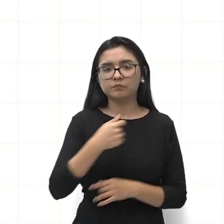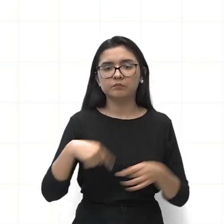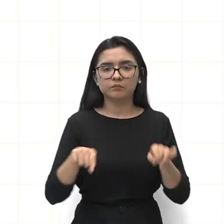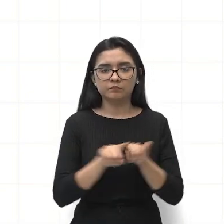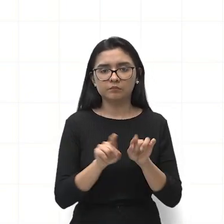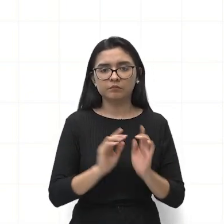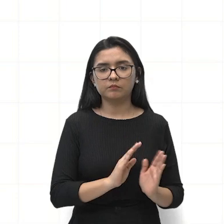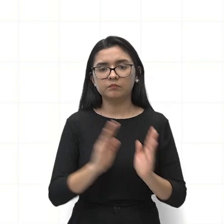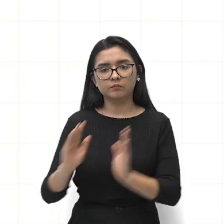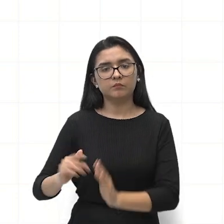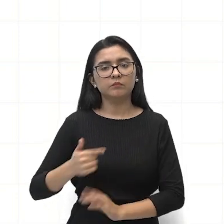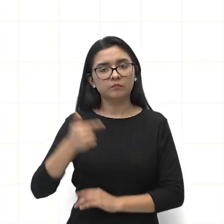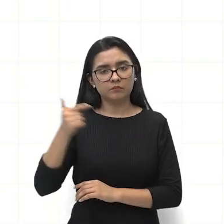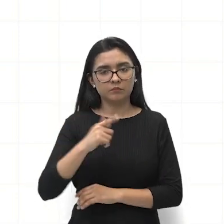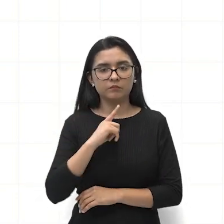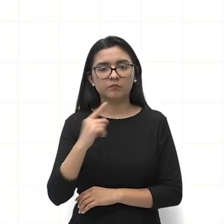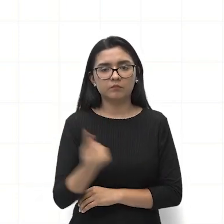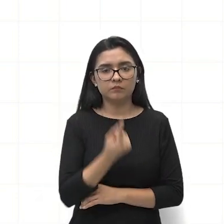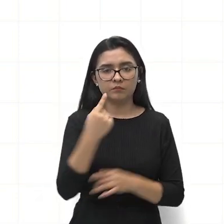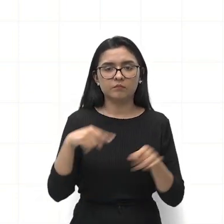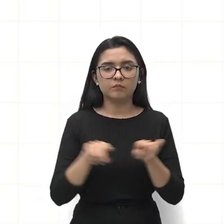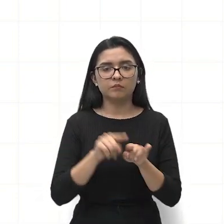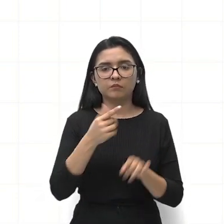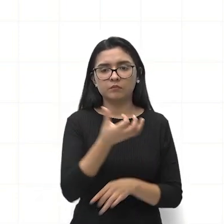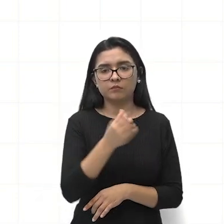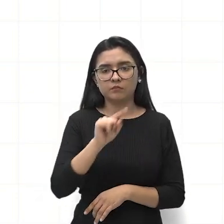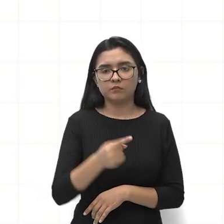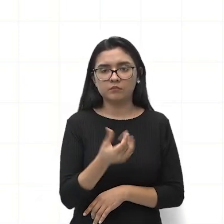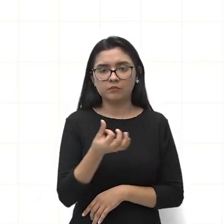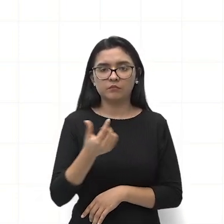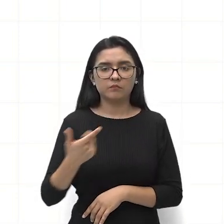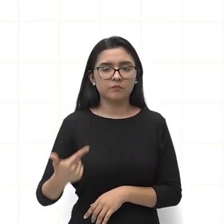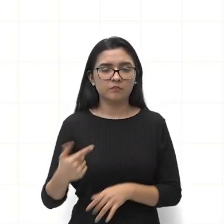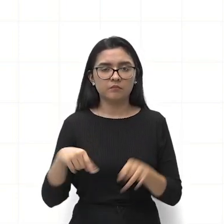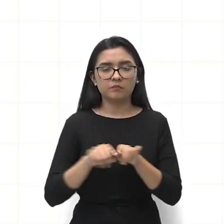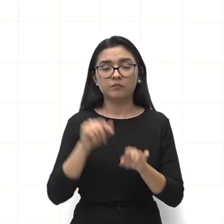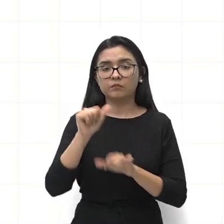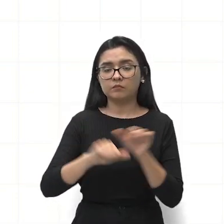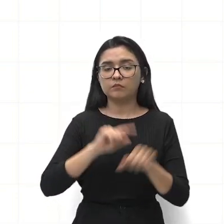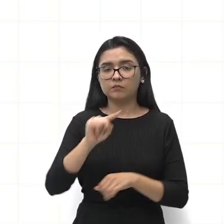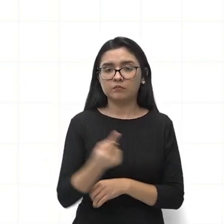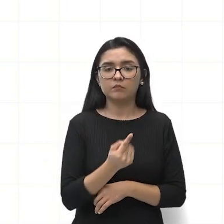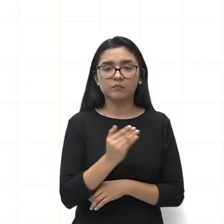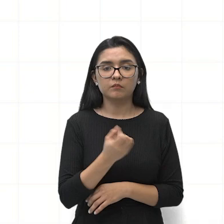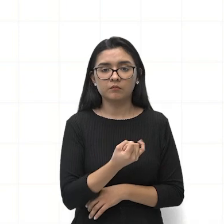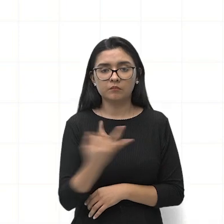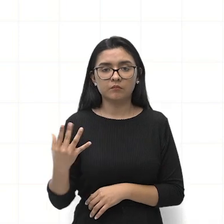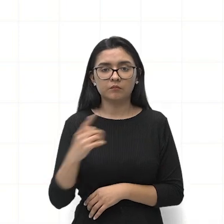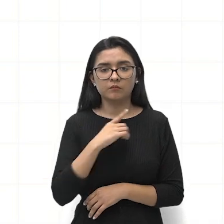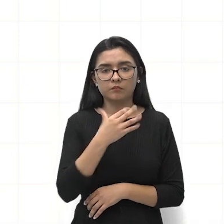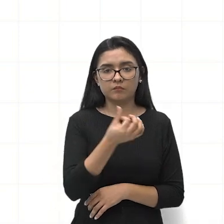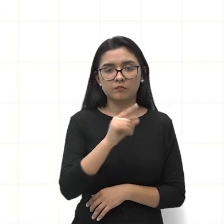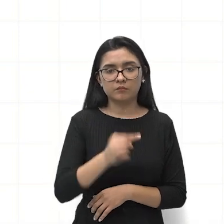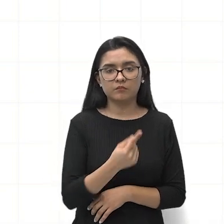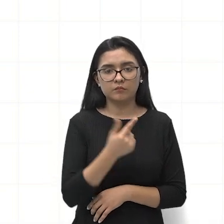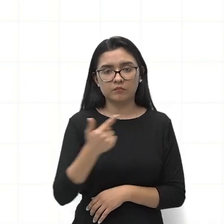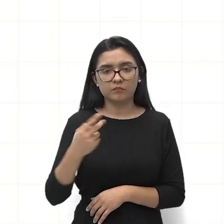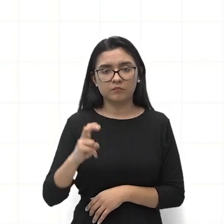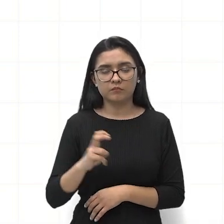fator, uma casa decimal no segundo fator. Então, se é 625, desloca a vírgula 2 casas para a esquerda, fica